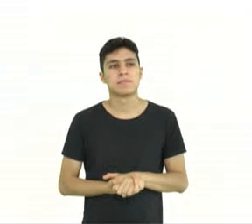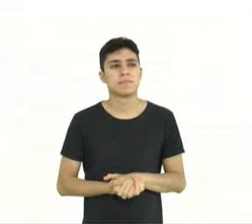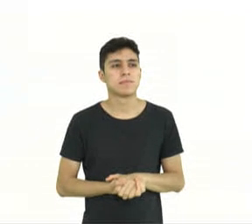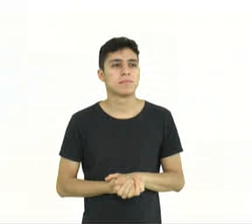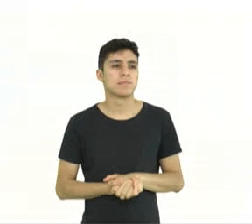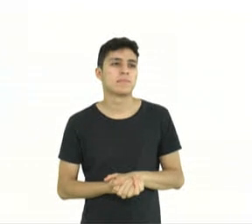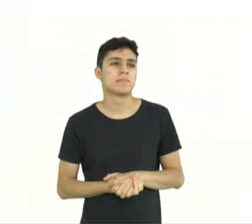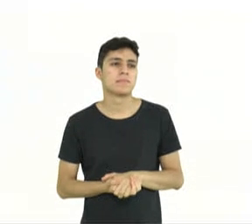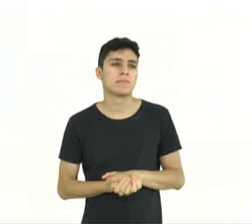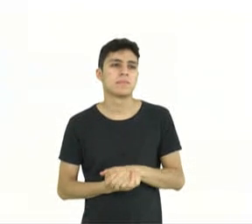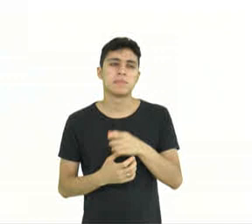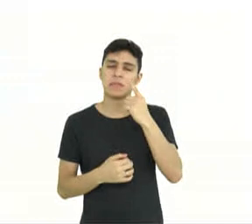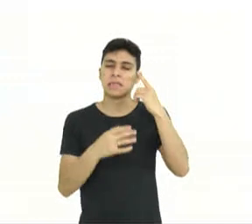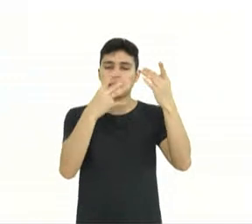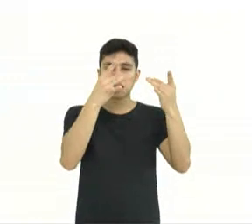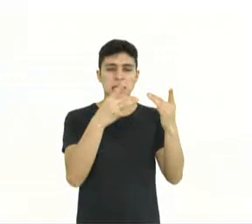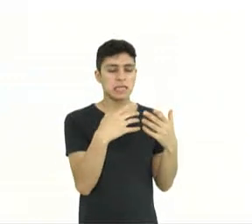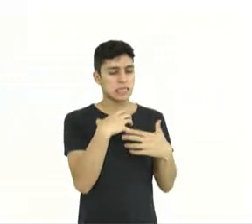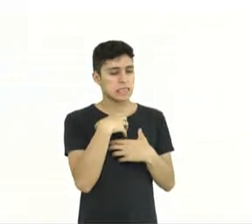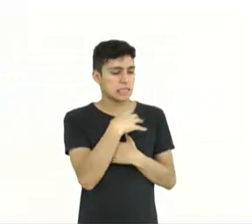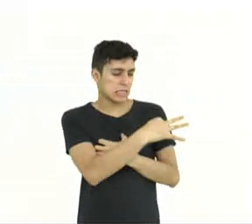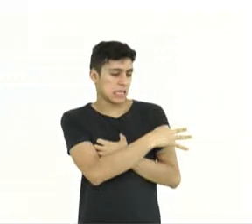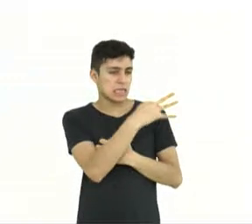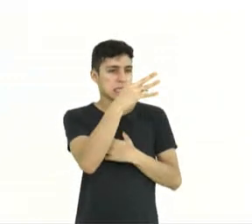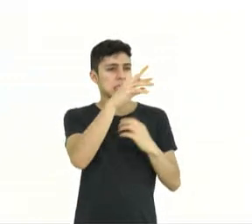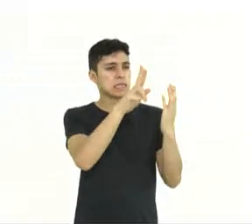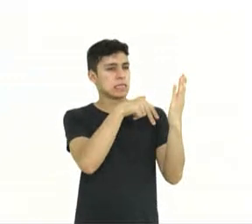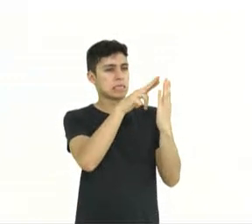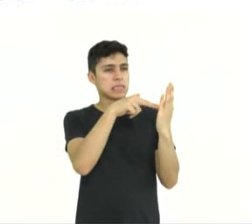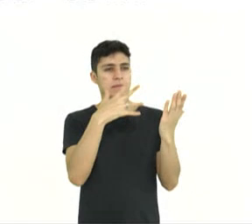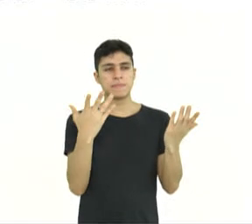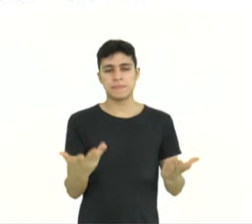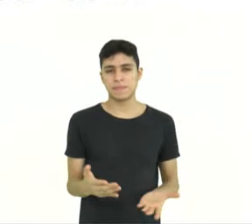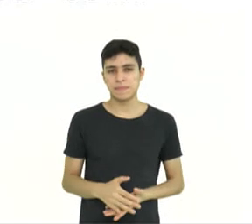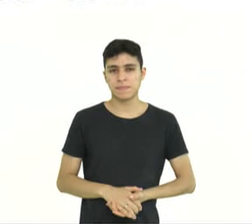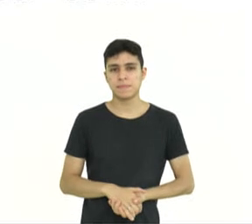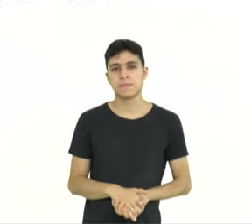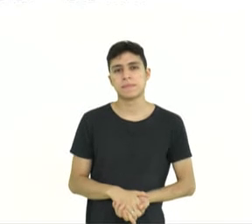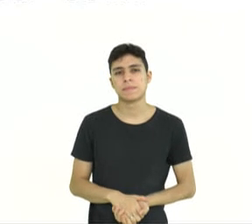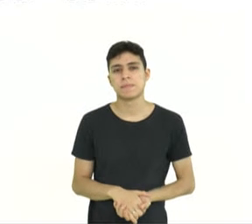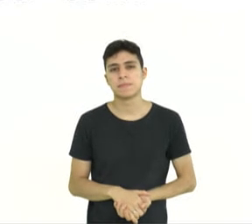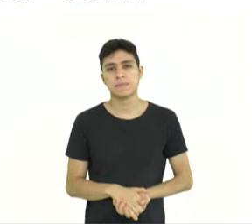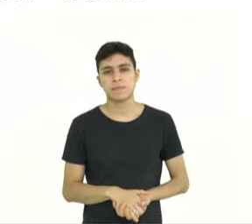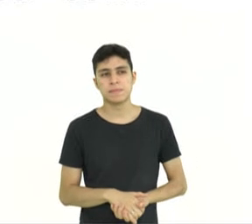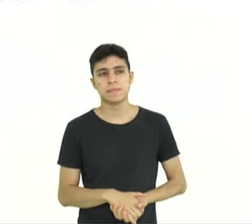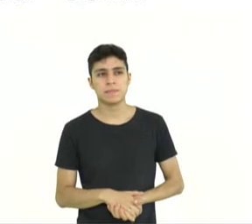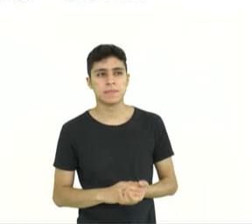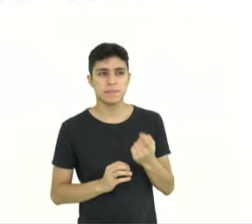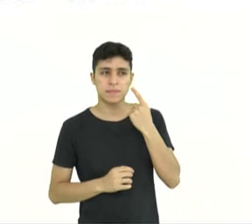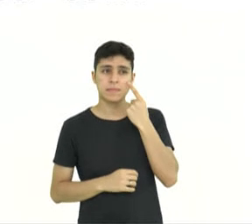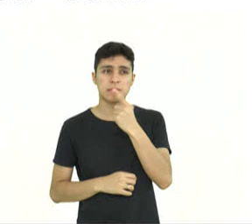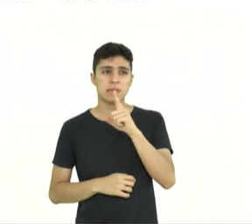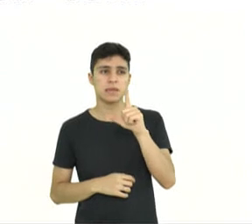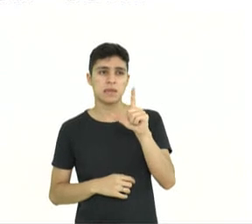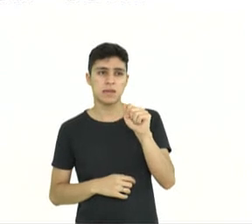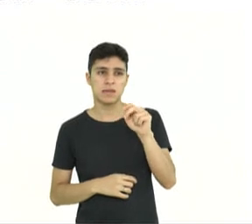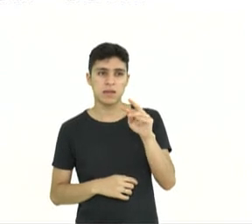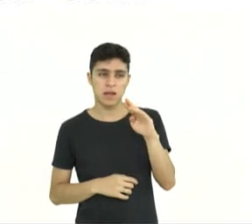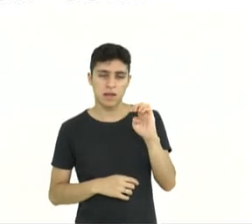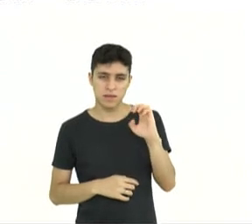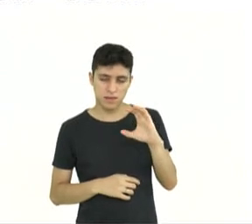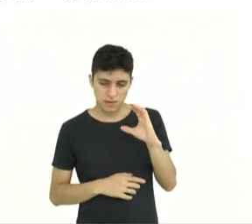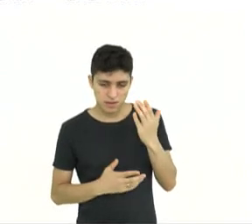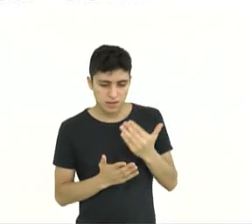girassol tu um detalhe é a técnica de pintura muito difícil de se reproduzir né gente e outros lá track na incrementou a